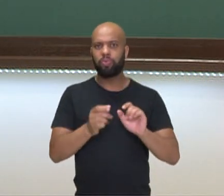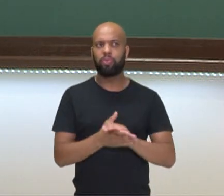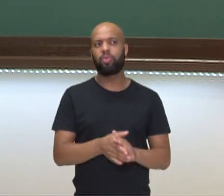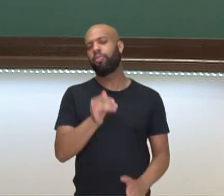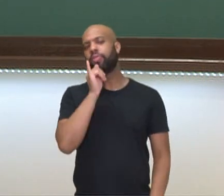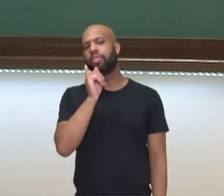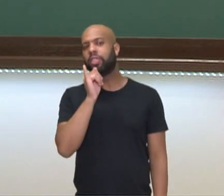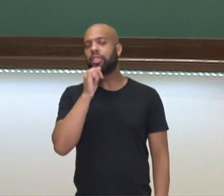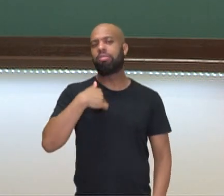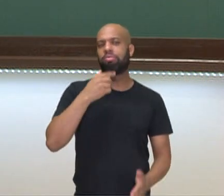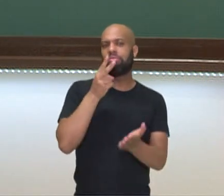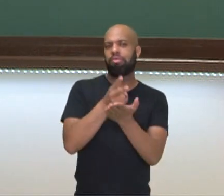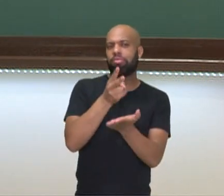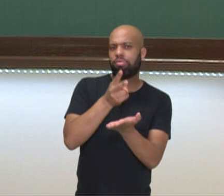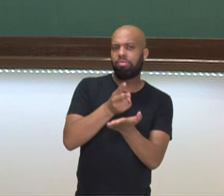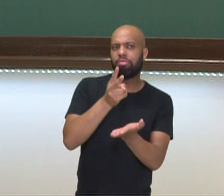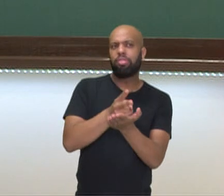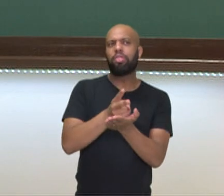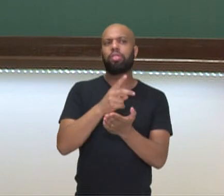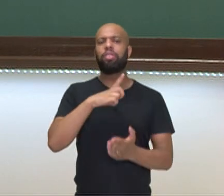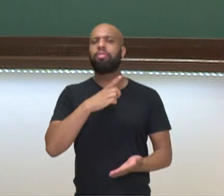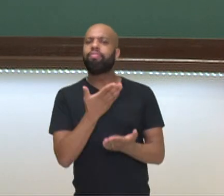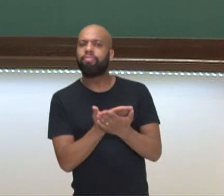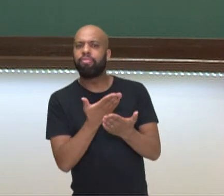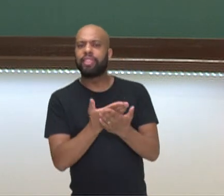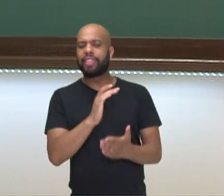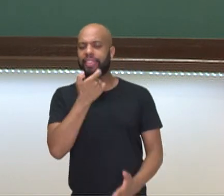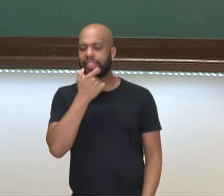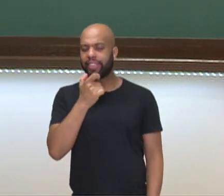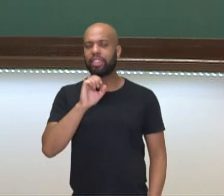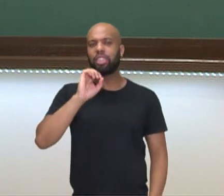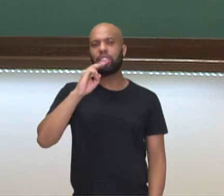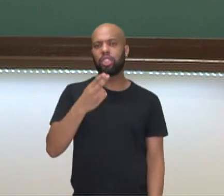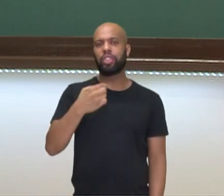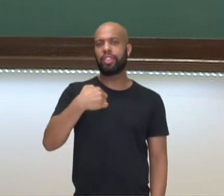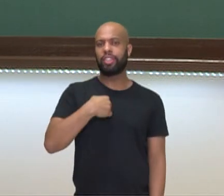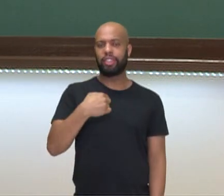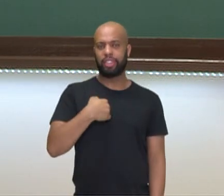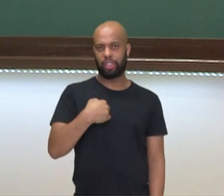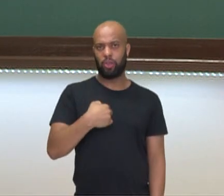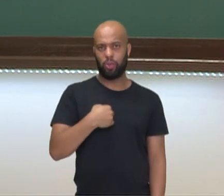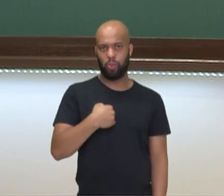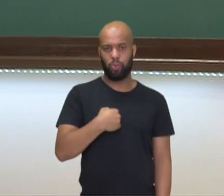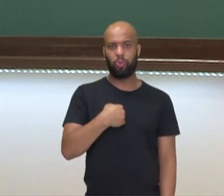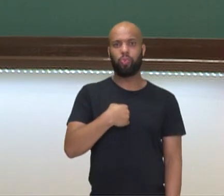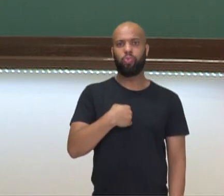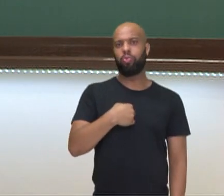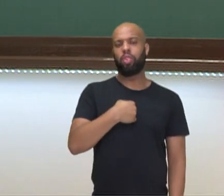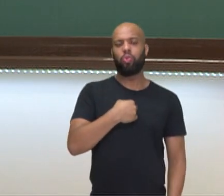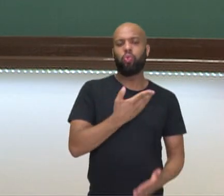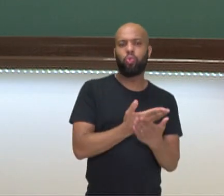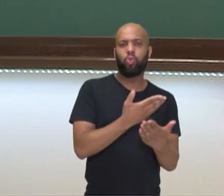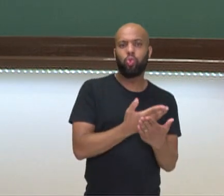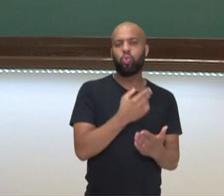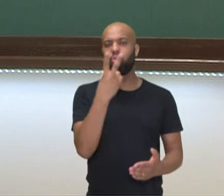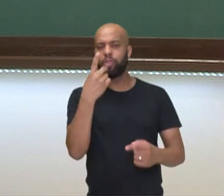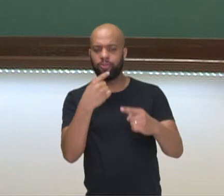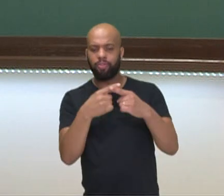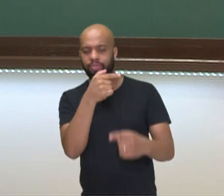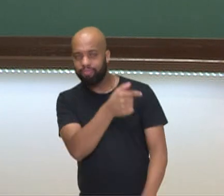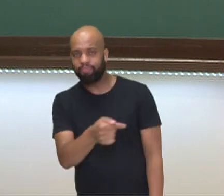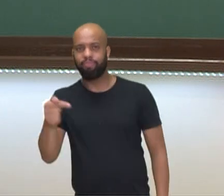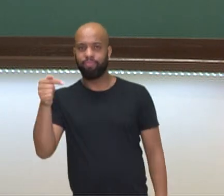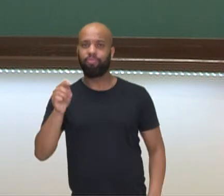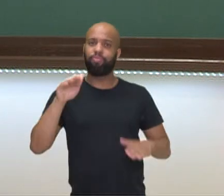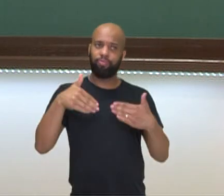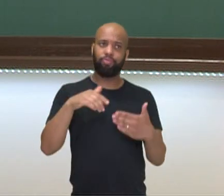Eu frequentemente tenho aulas de inglês. Ou I study English twice a week, 2 vezes na semana. Então,